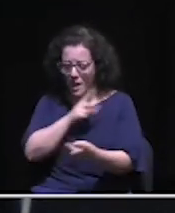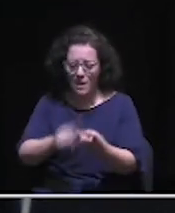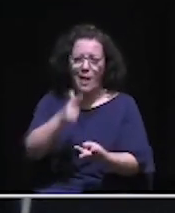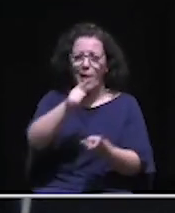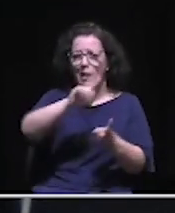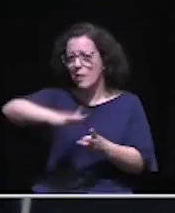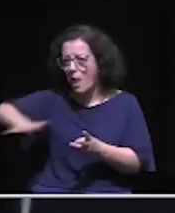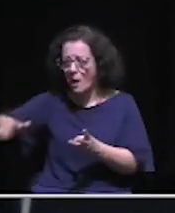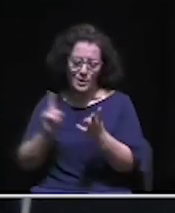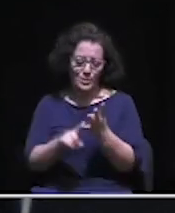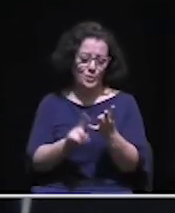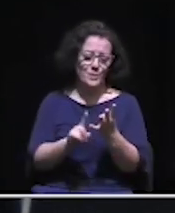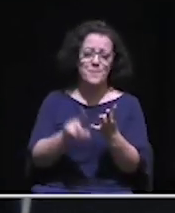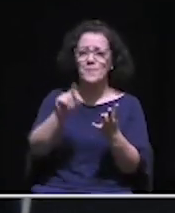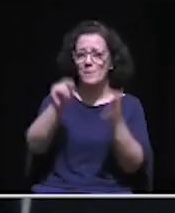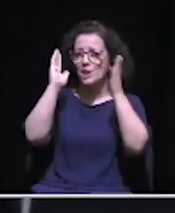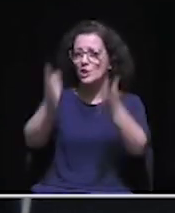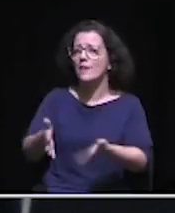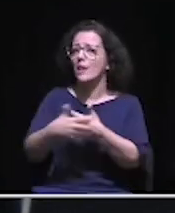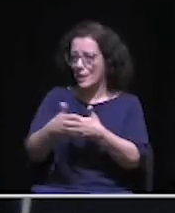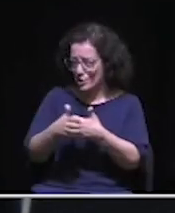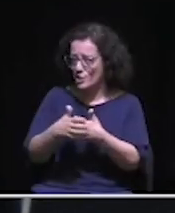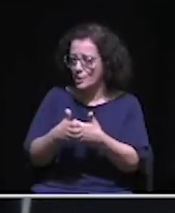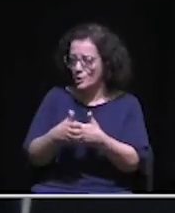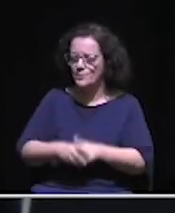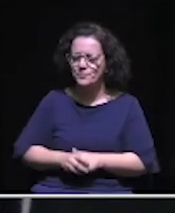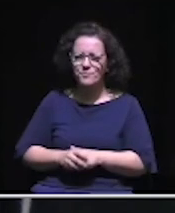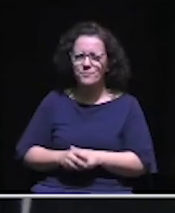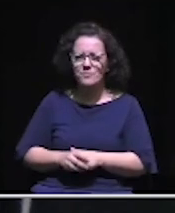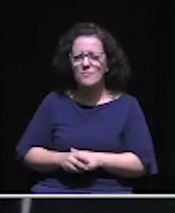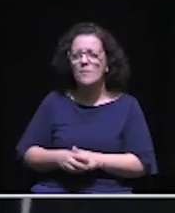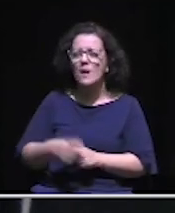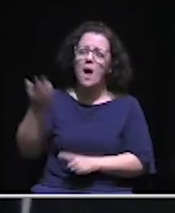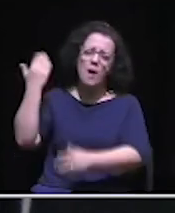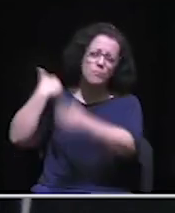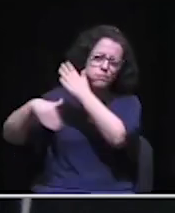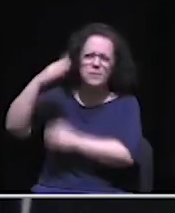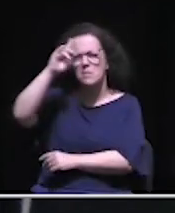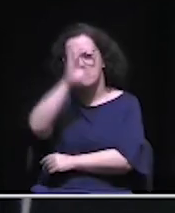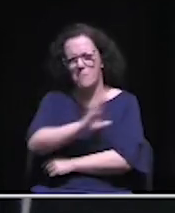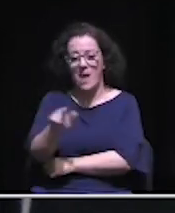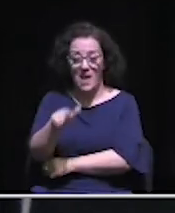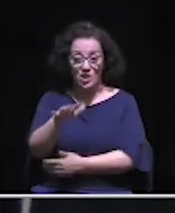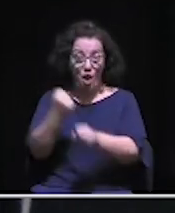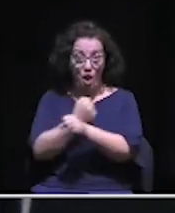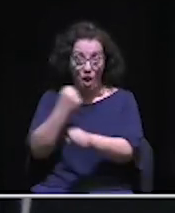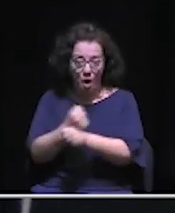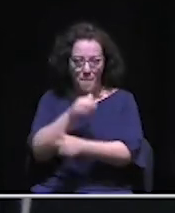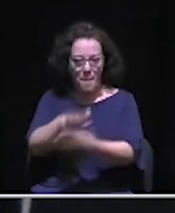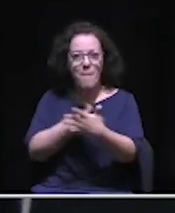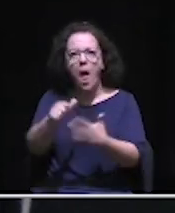de Telheiras, falamos agora também da Estrada das Laranjeiras. Há muito tempo que se sabia que as obras do plano de drenagem